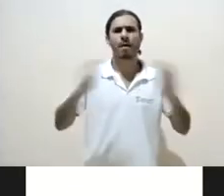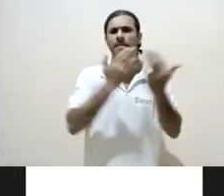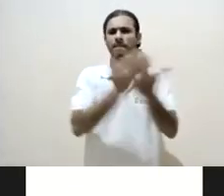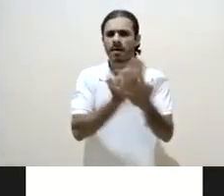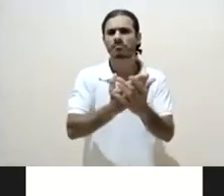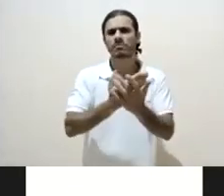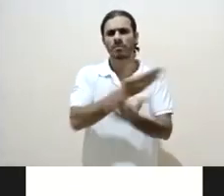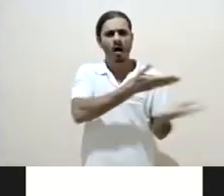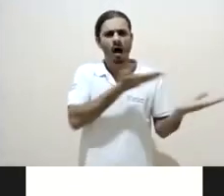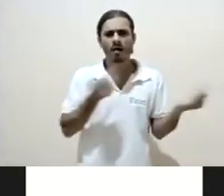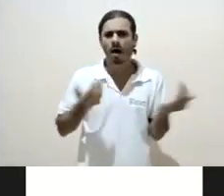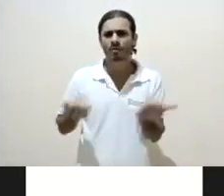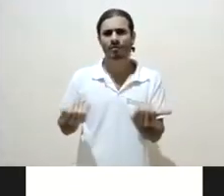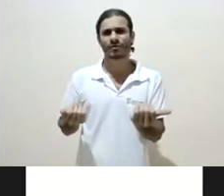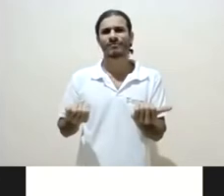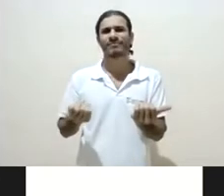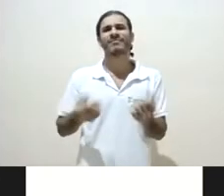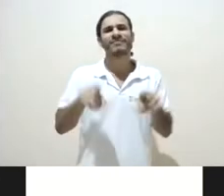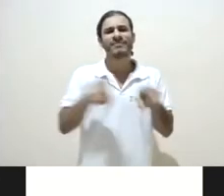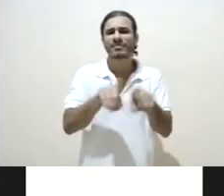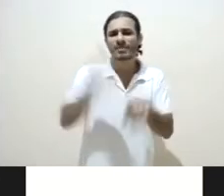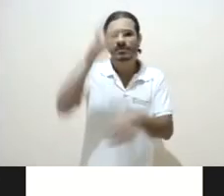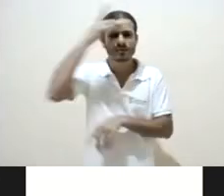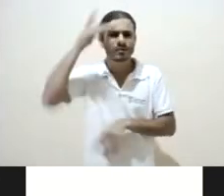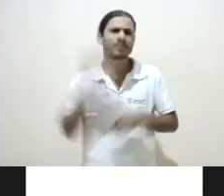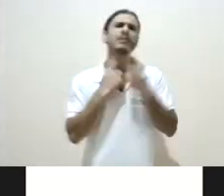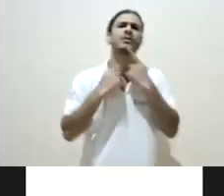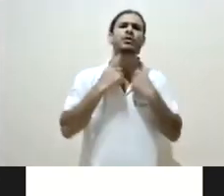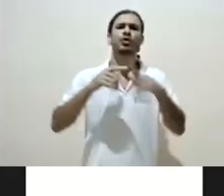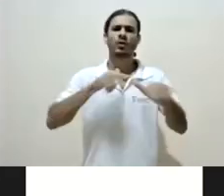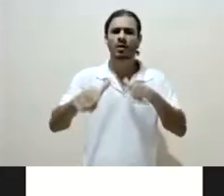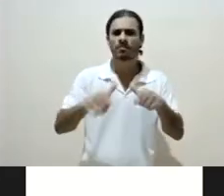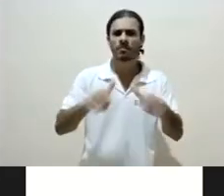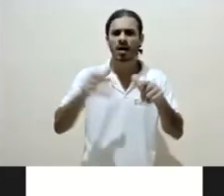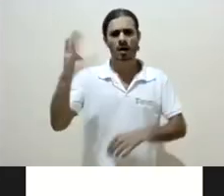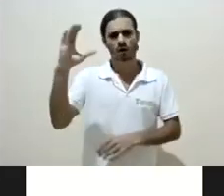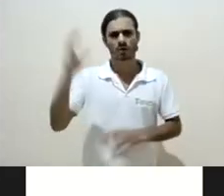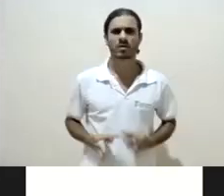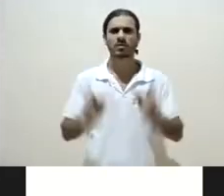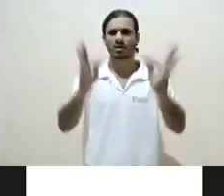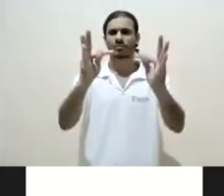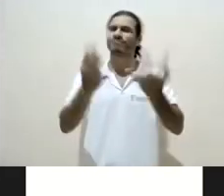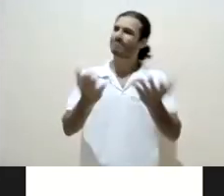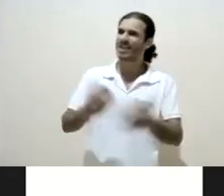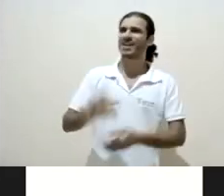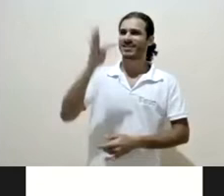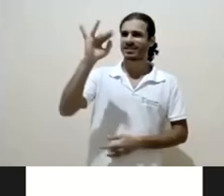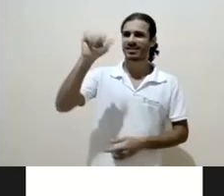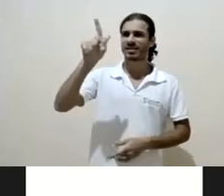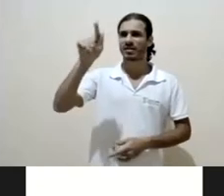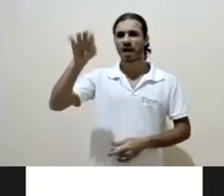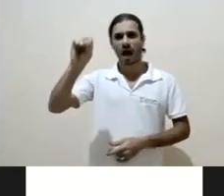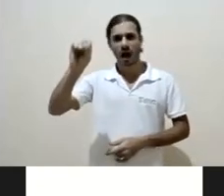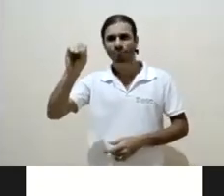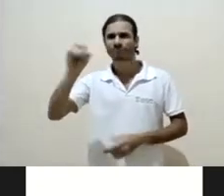com inovação, com empreendedorismo, com a ciência, com a tecnologia. Então, Thiago, continue assim, amigo. Esse é um bom